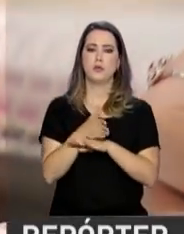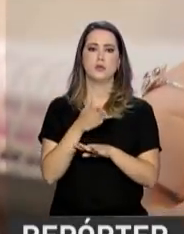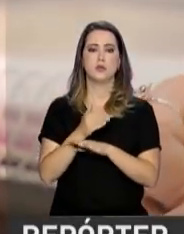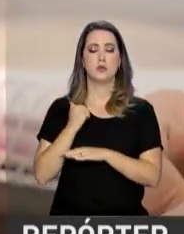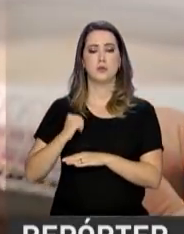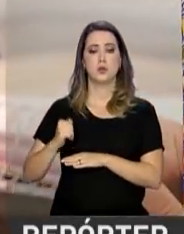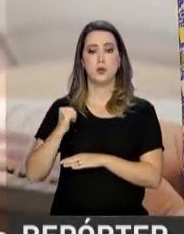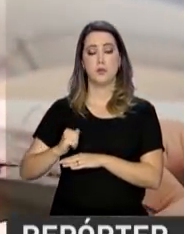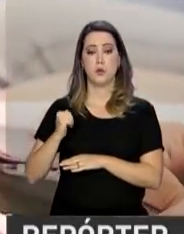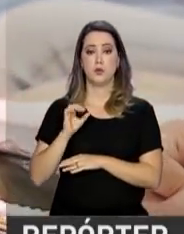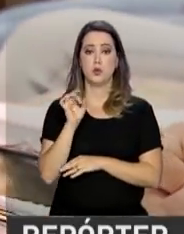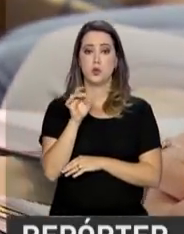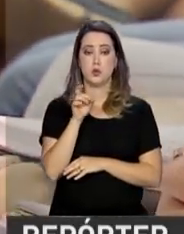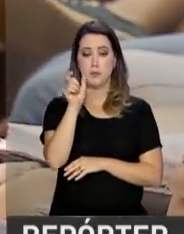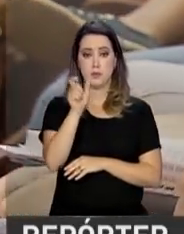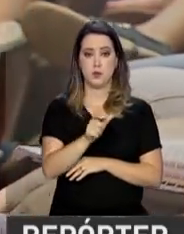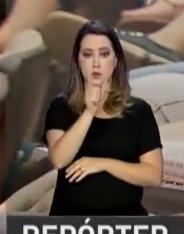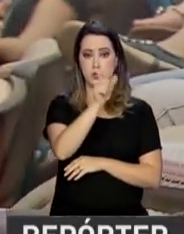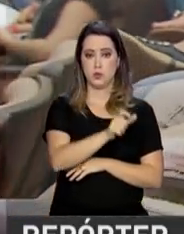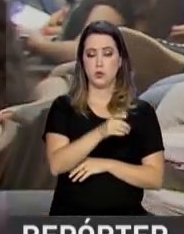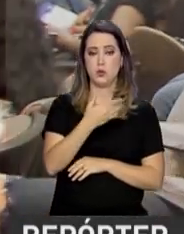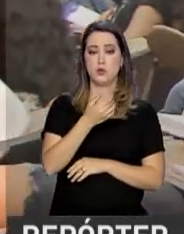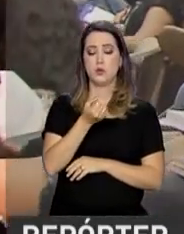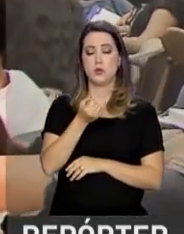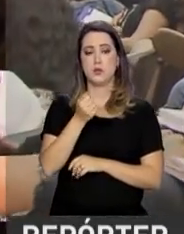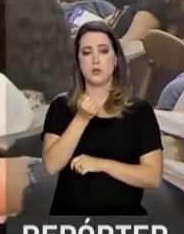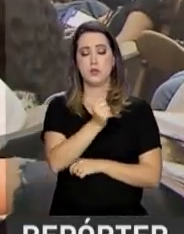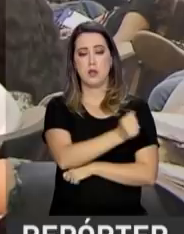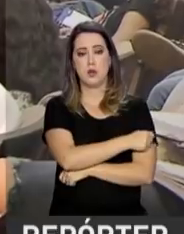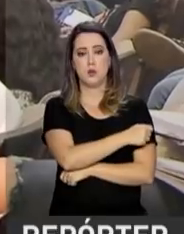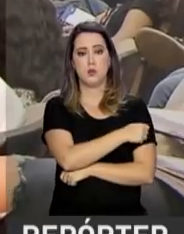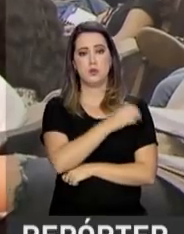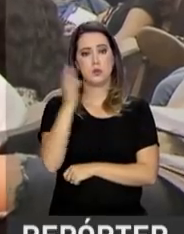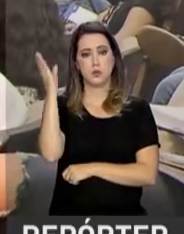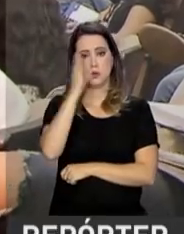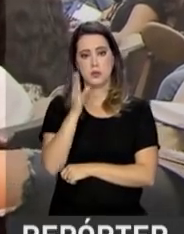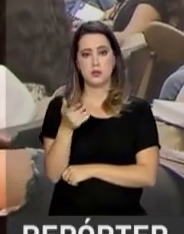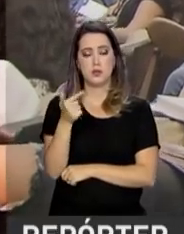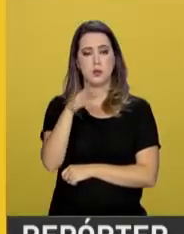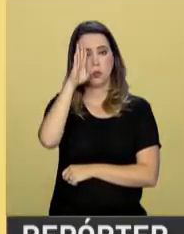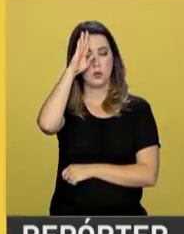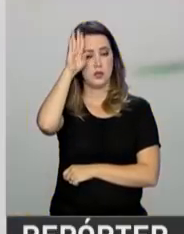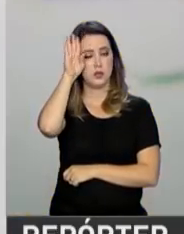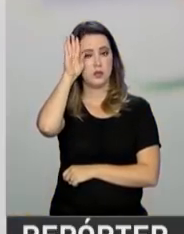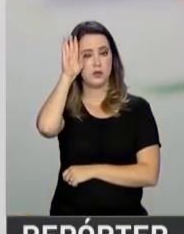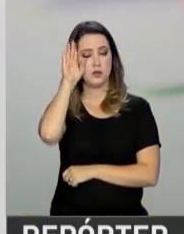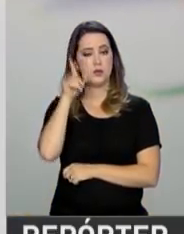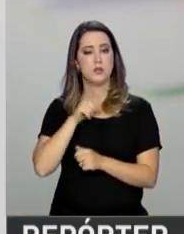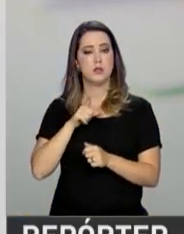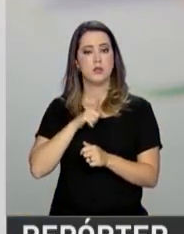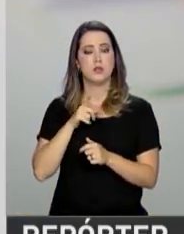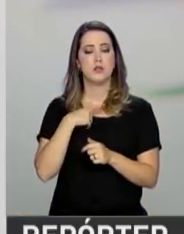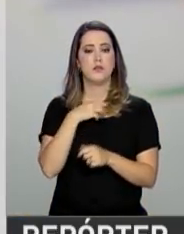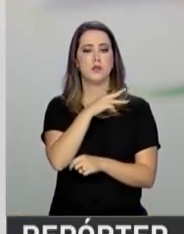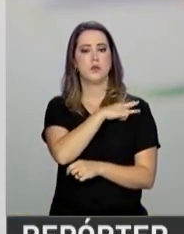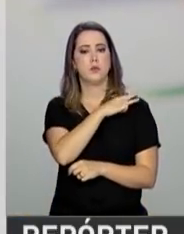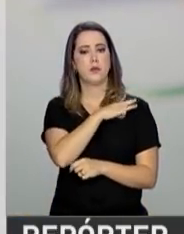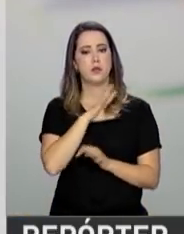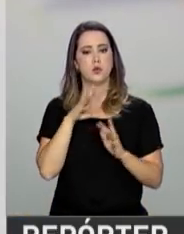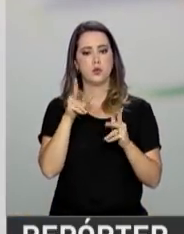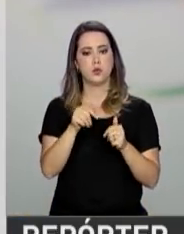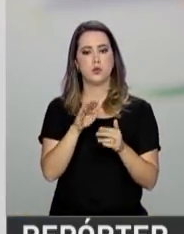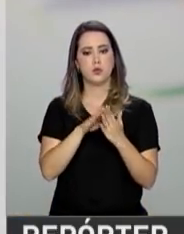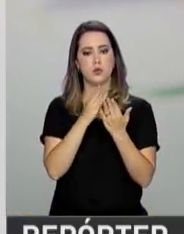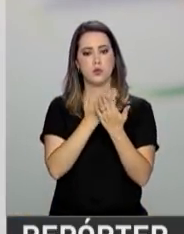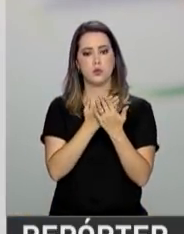bolsa só podem participar alunos brasileiros que não possuem curso superior e que tenham cursado o ensino médio completo